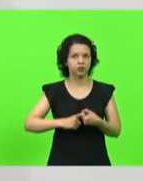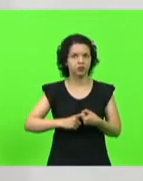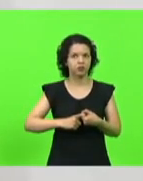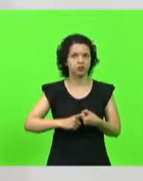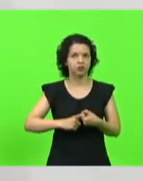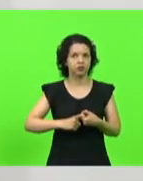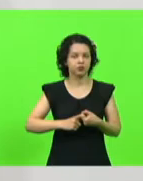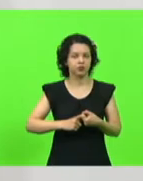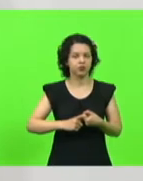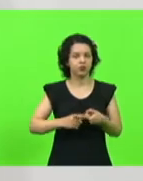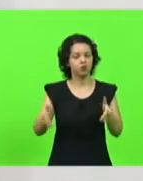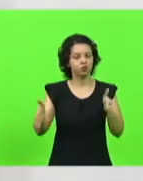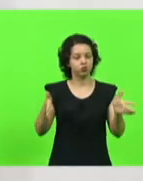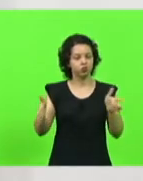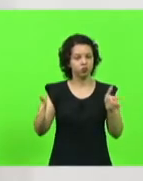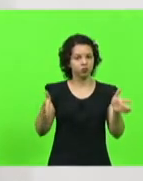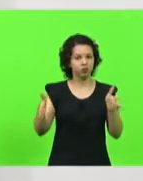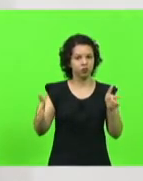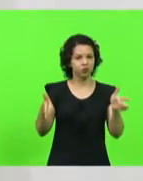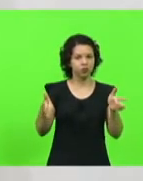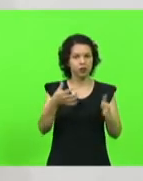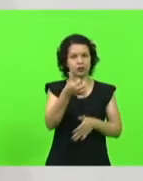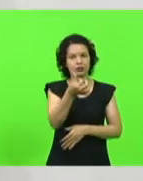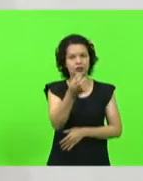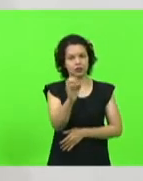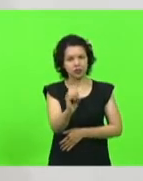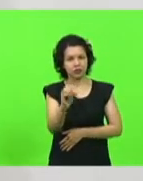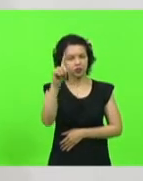depois de 60 dias